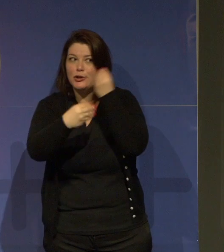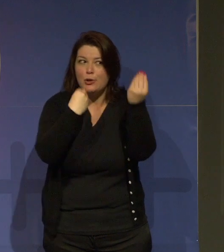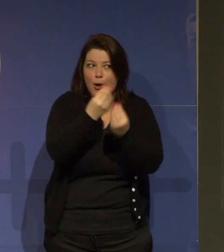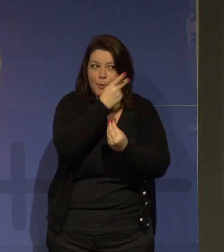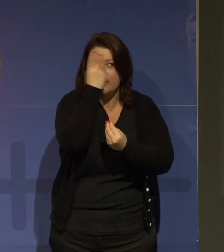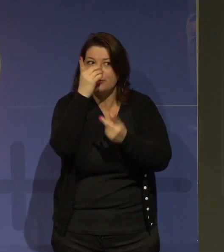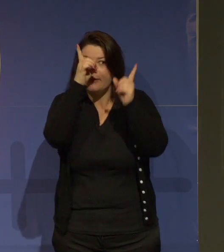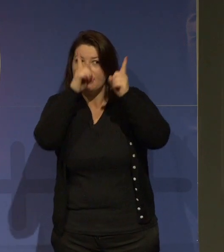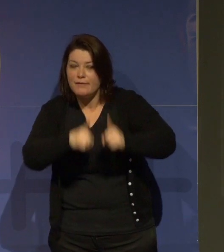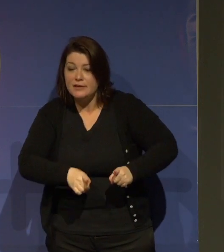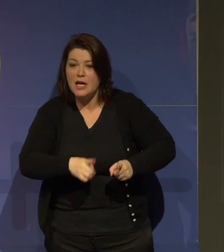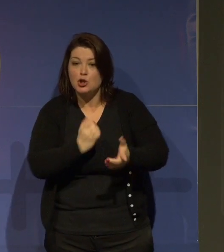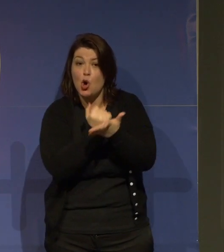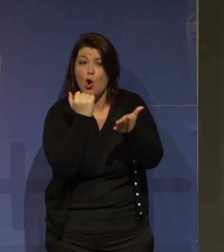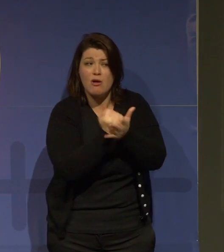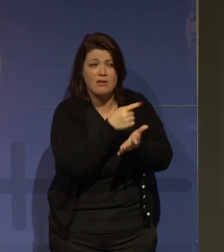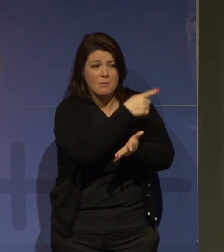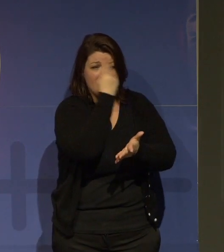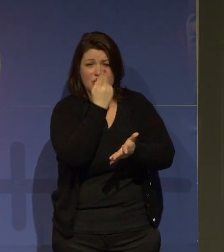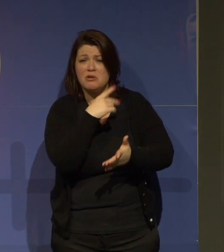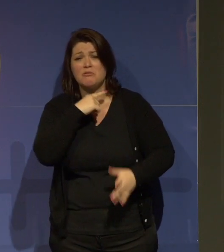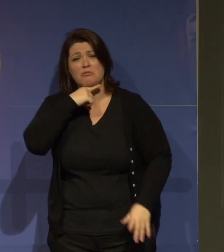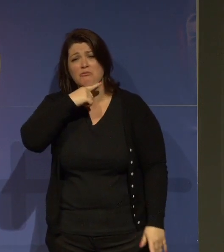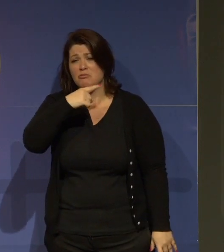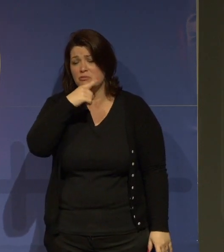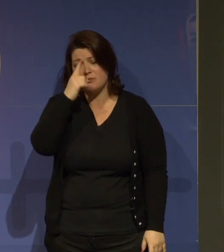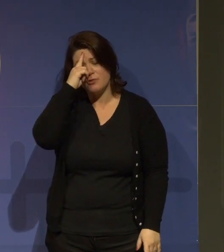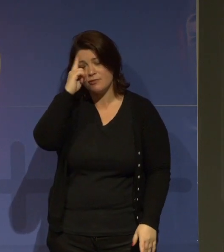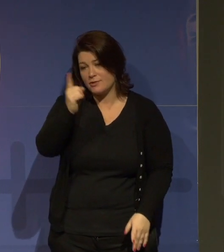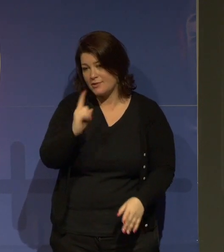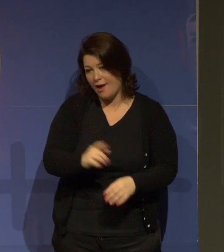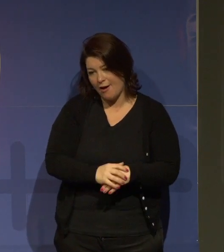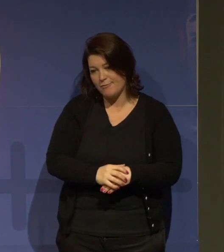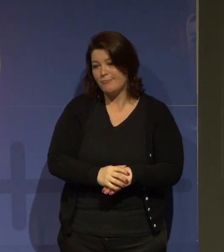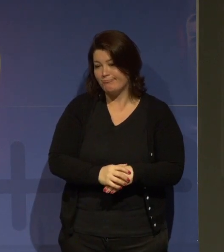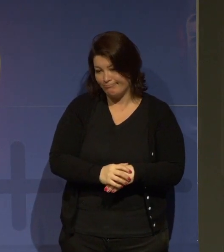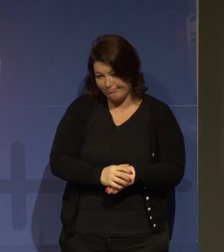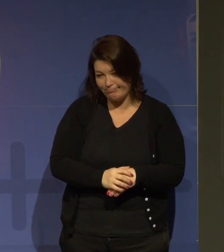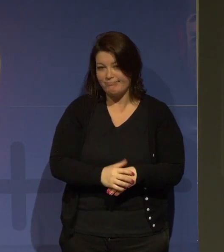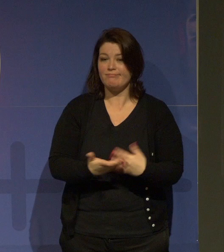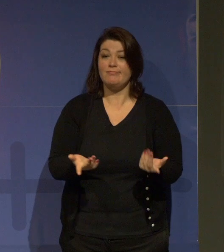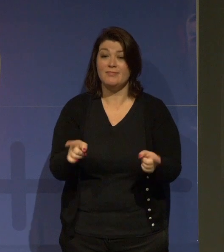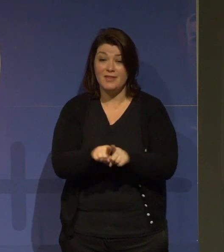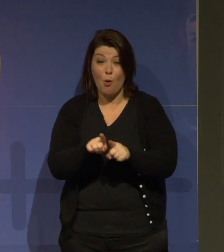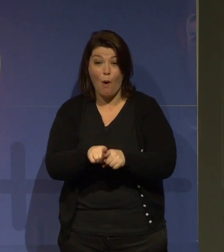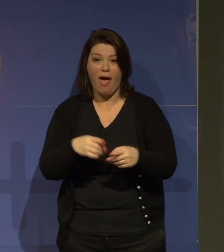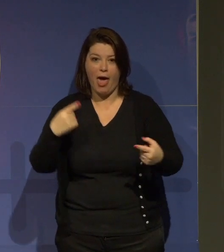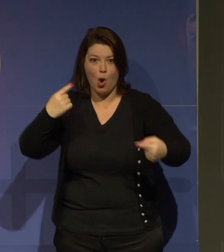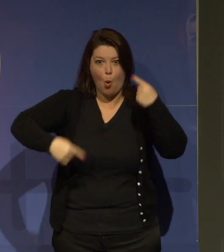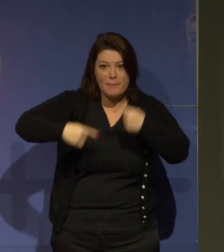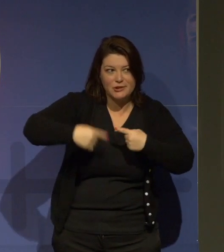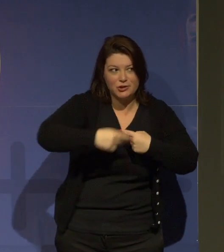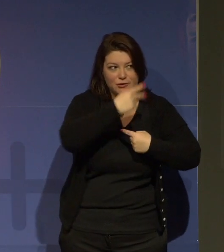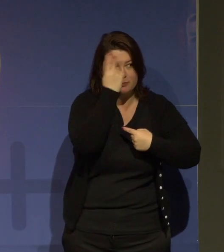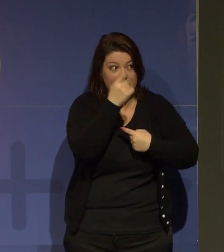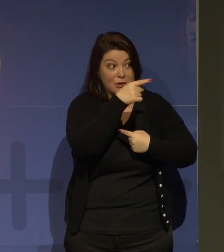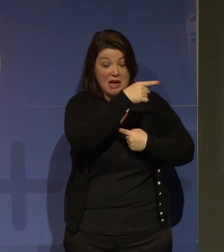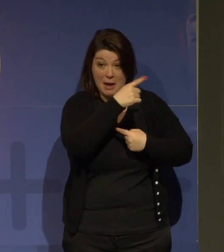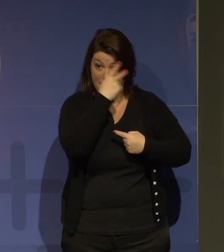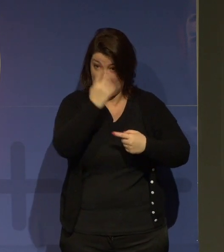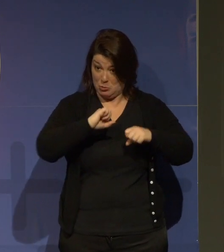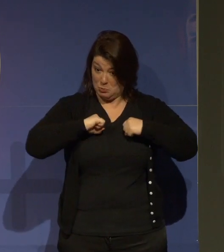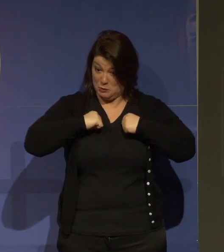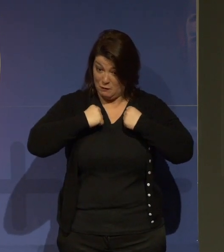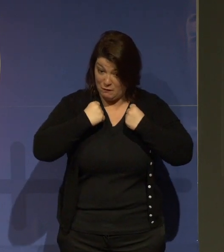com deficiência. Então, é um diferencial competitivo muito grande para quem se dedicar e